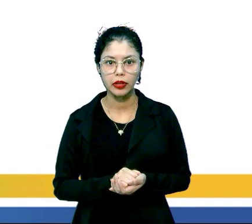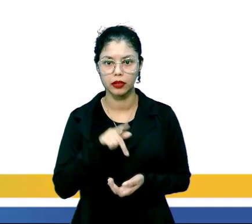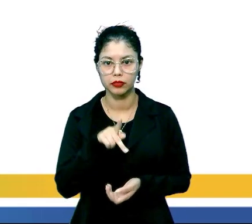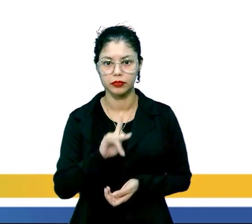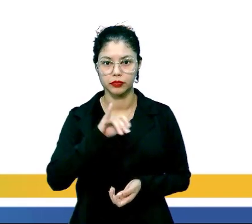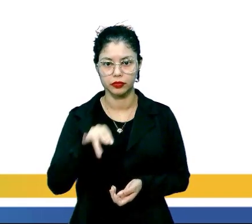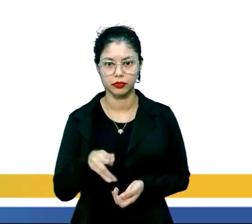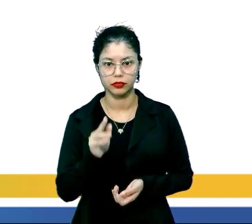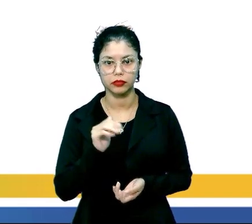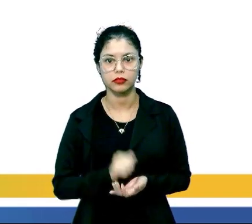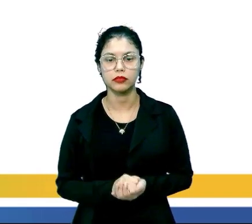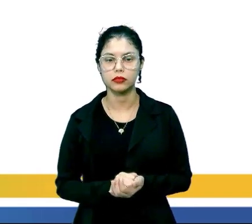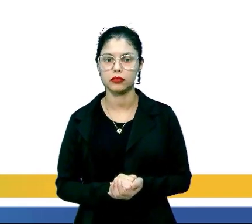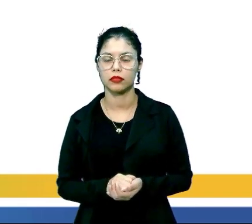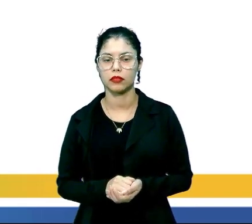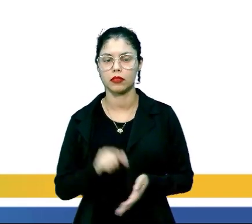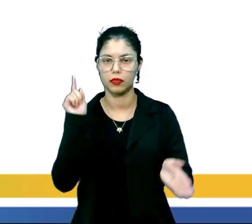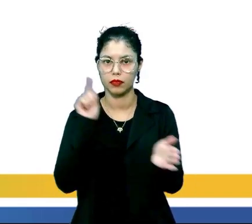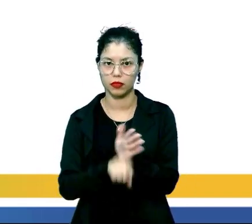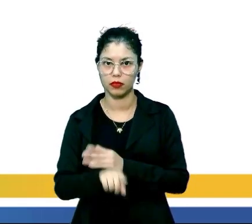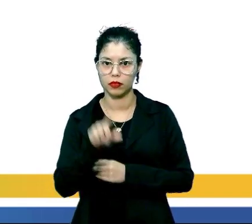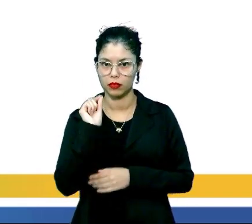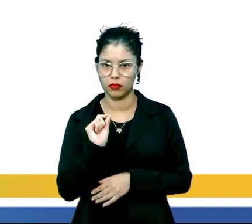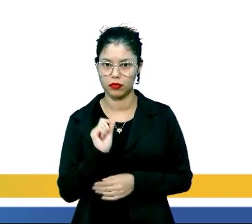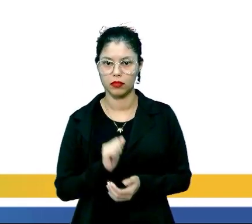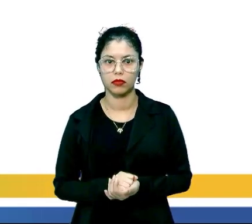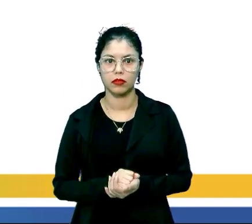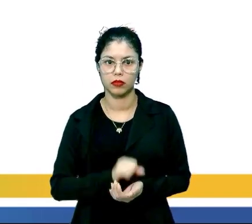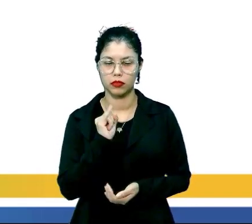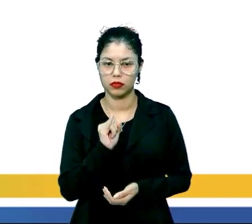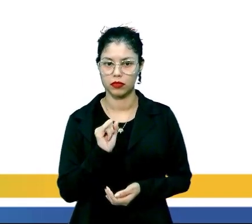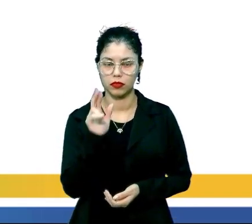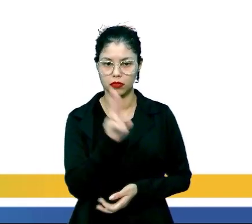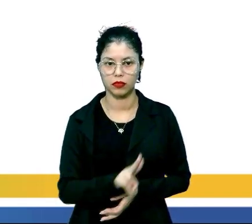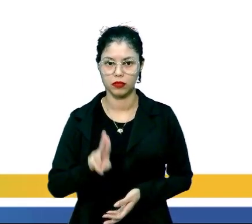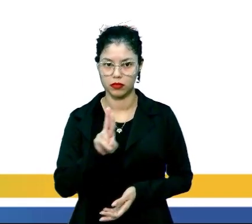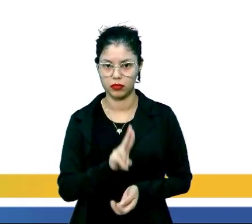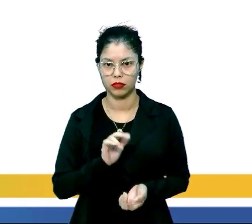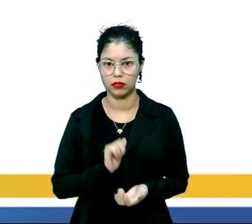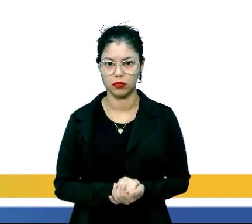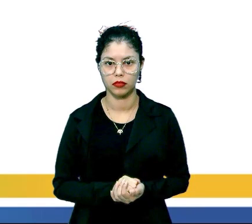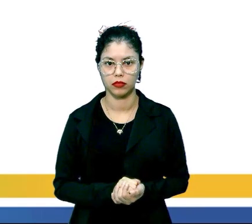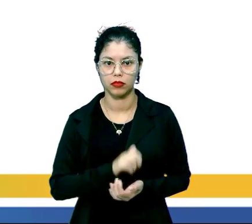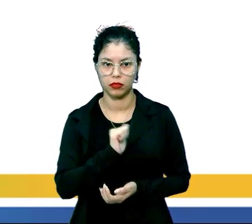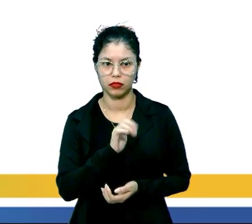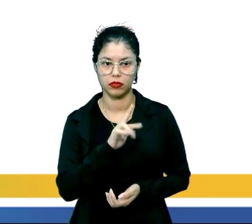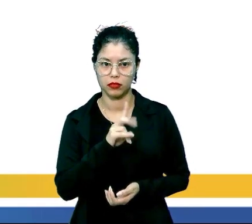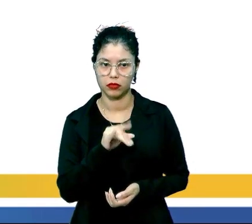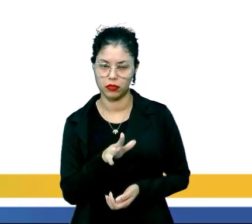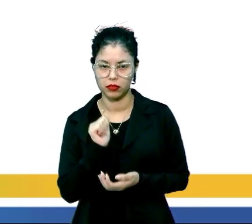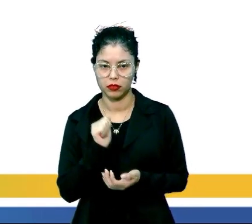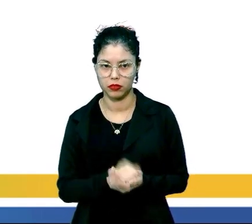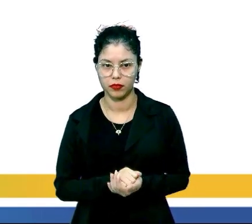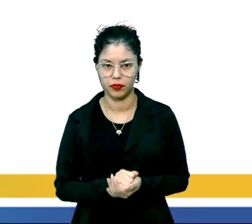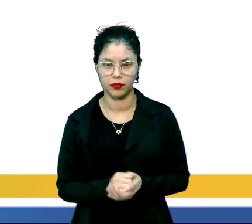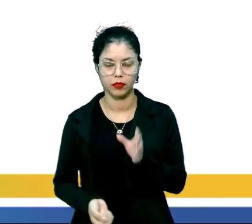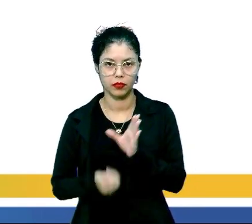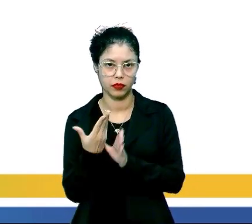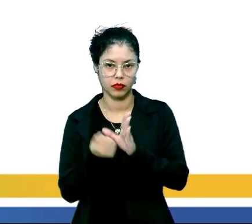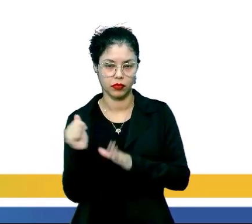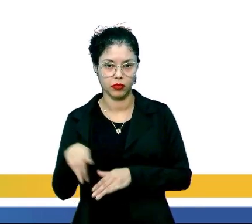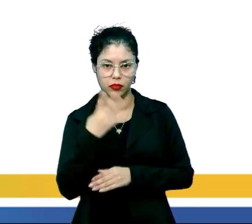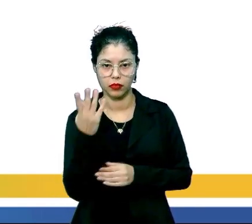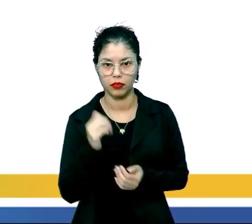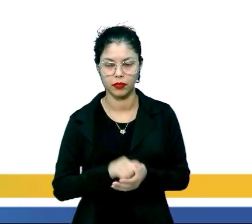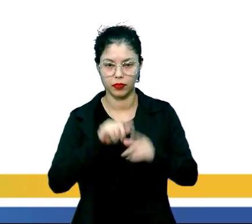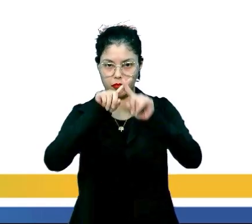calor. E aí eu vou para o comando da questão. E se eu usar 104 gramas de acetileno? Quanto que eu vou produzir de calor?